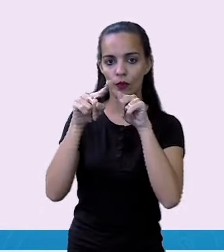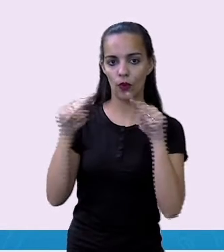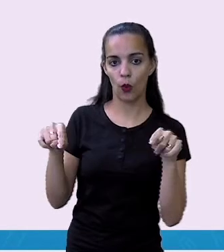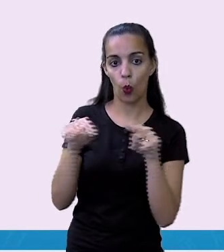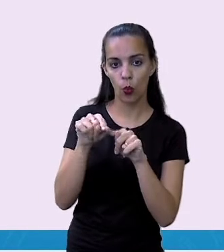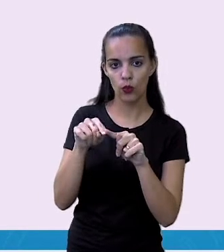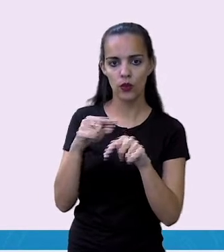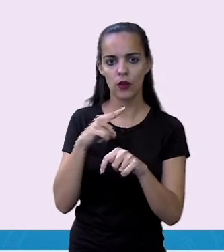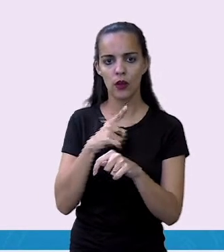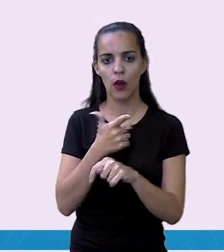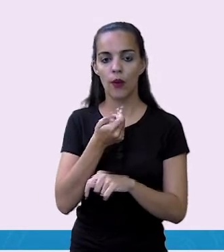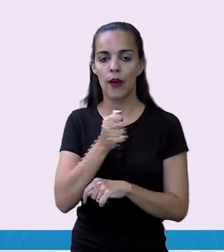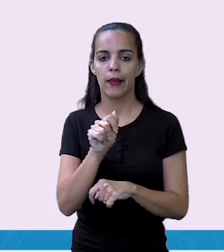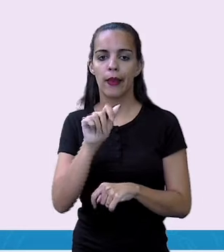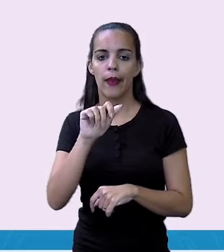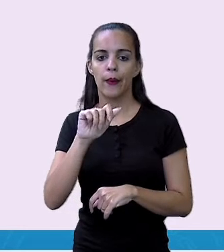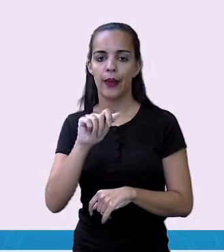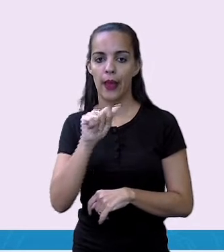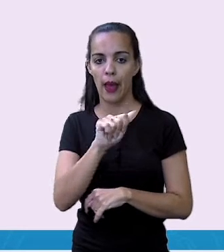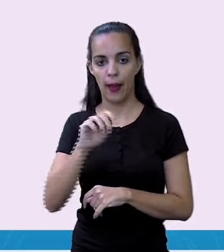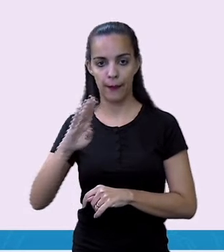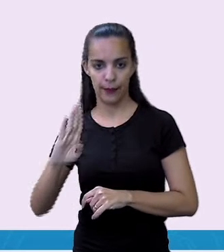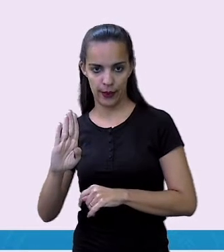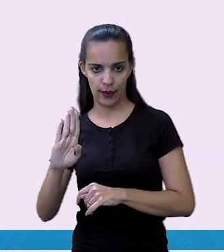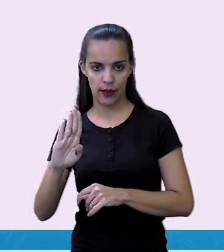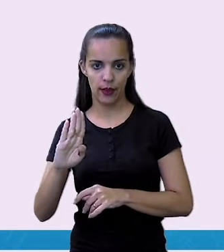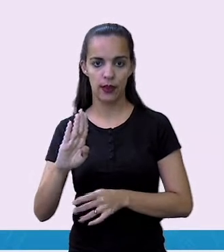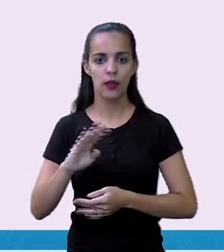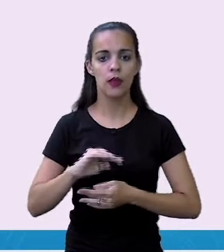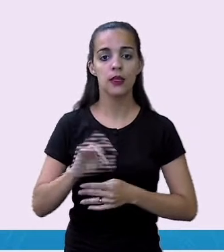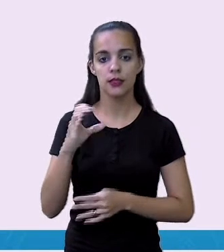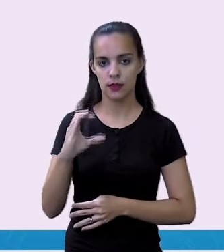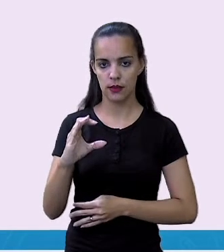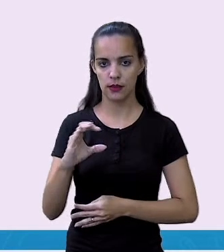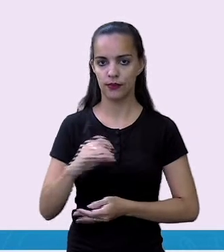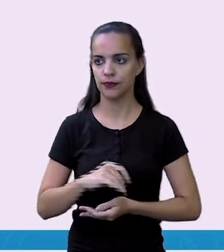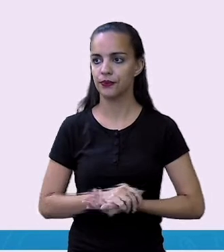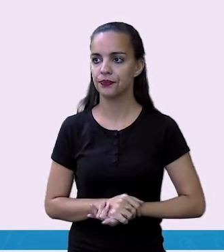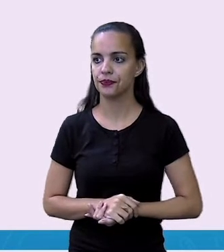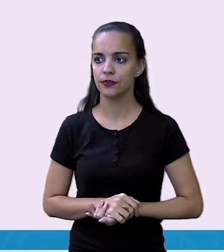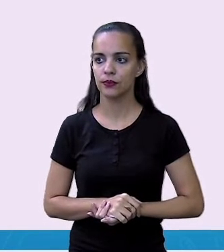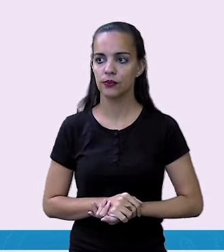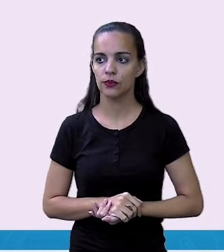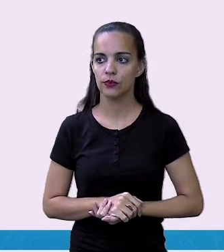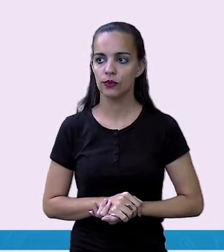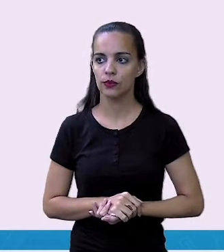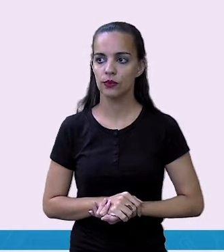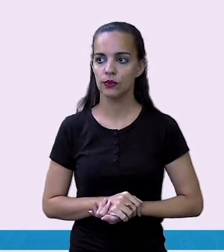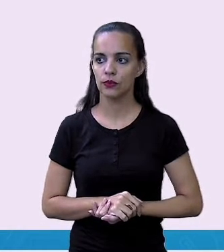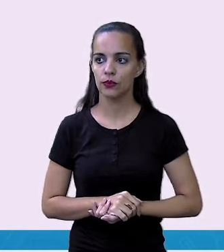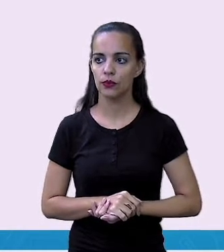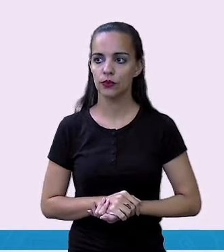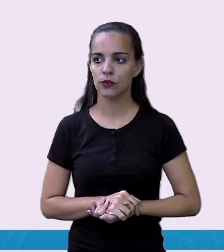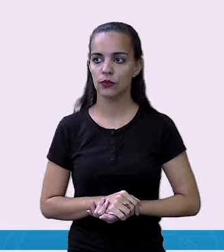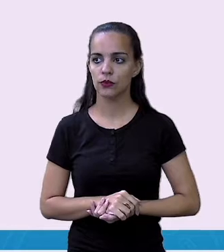A, B, C, o